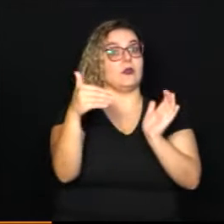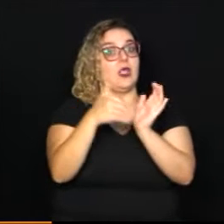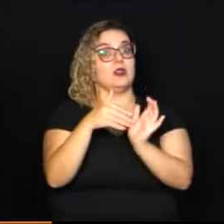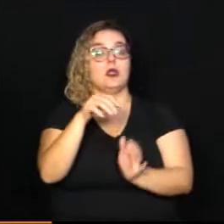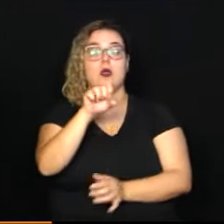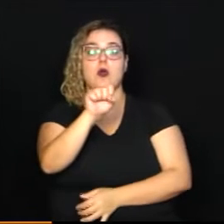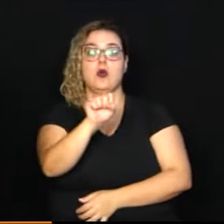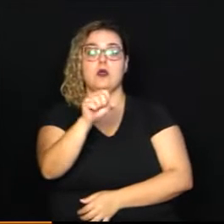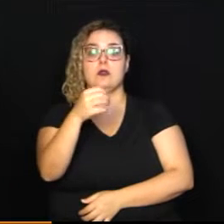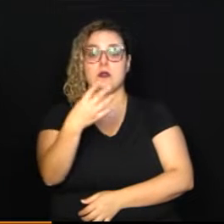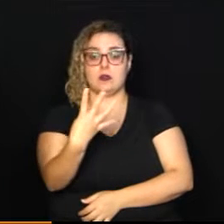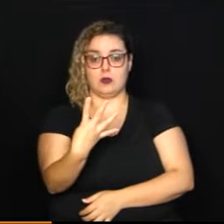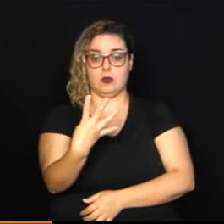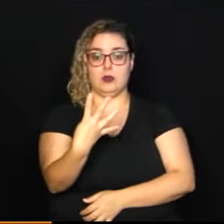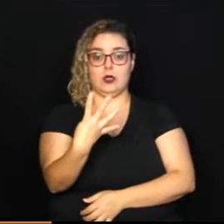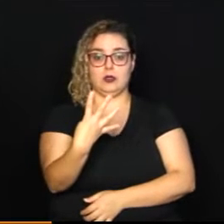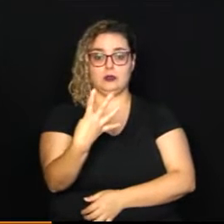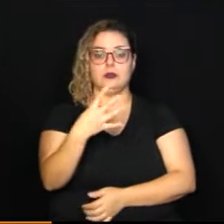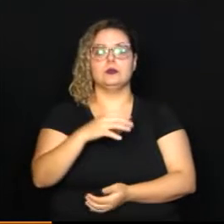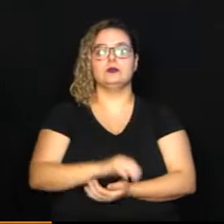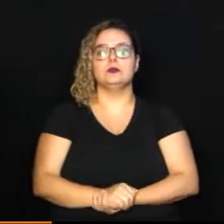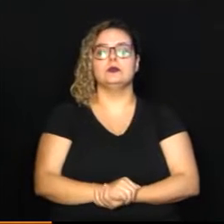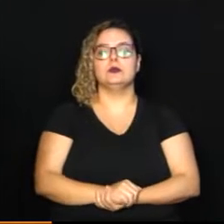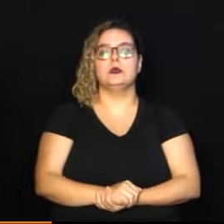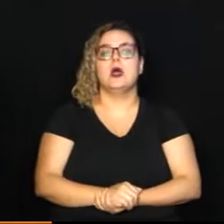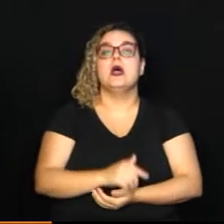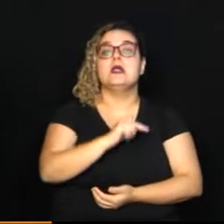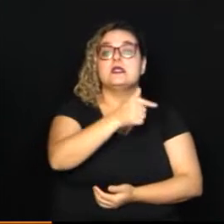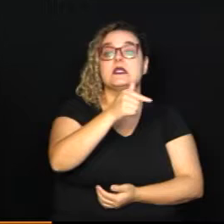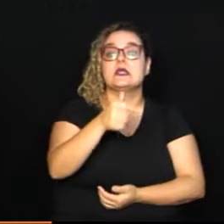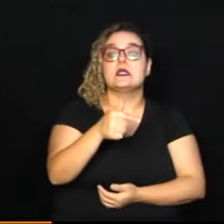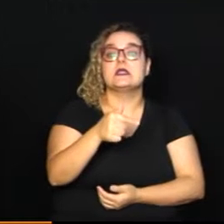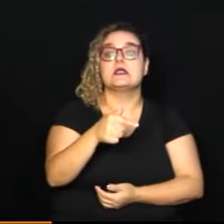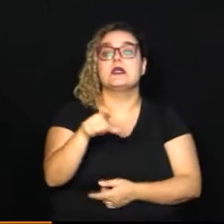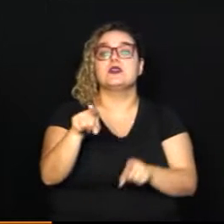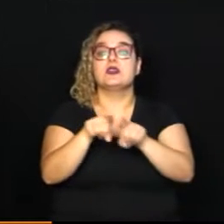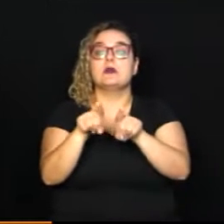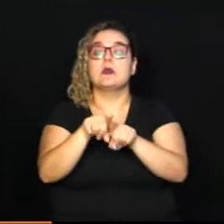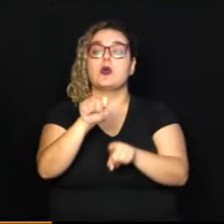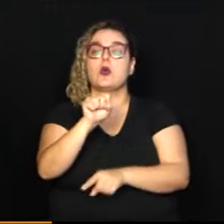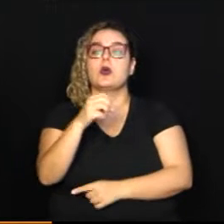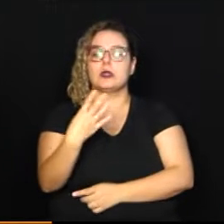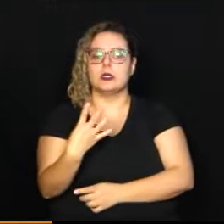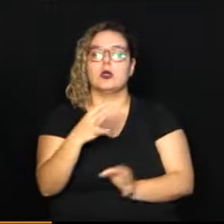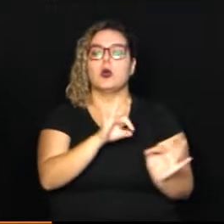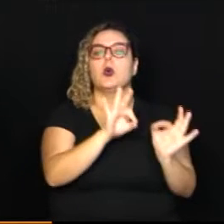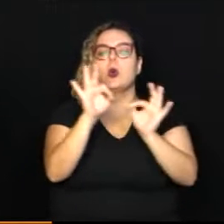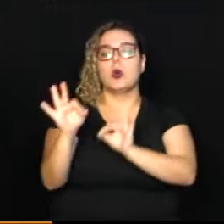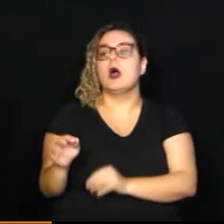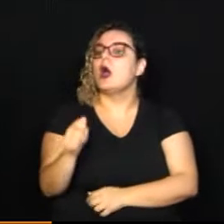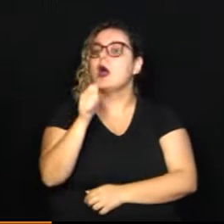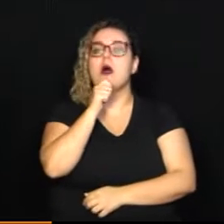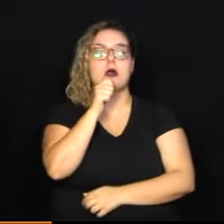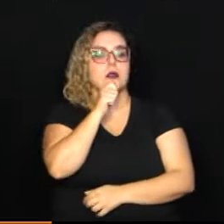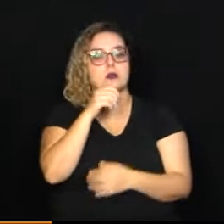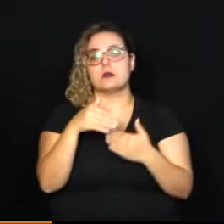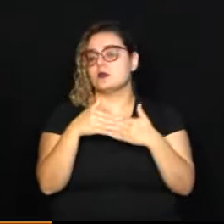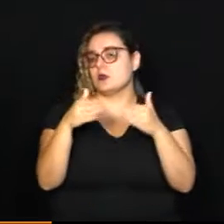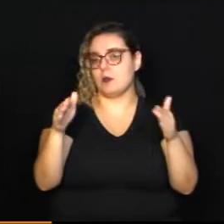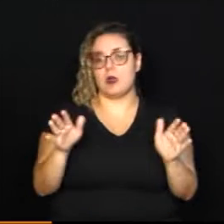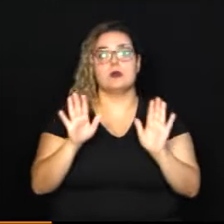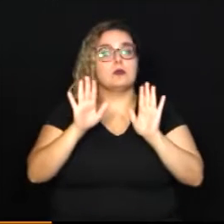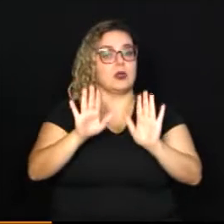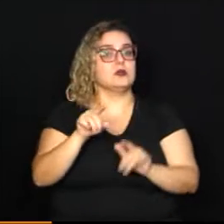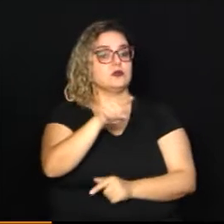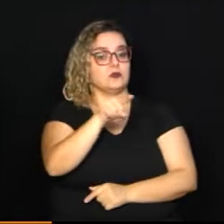77 e 84, 75 e 76, que foi o anúncio que a gente acompanhou, ainda não está aberto aqui, mas você